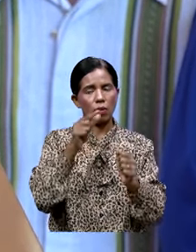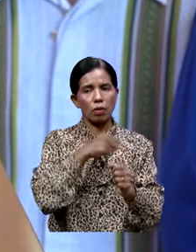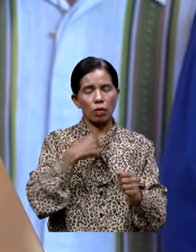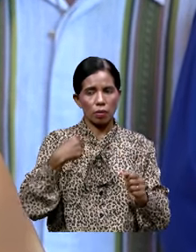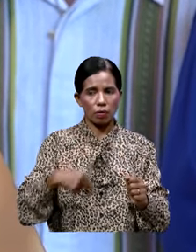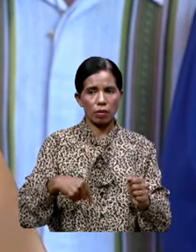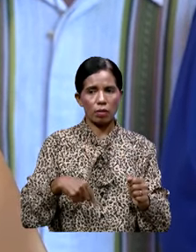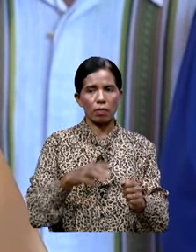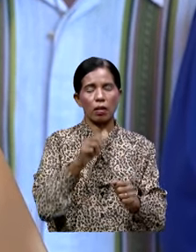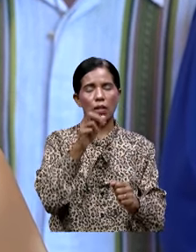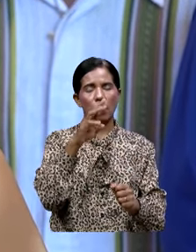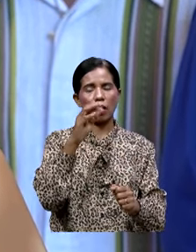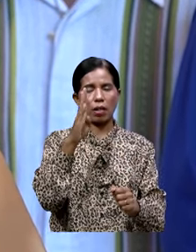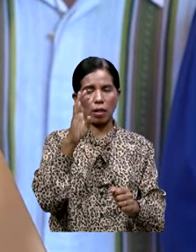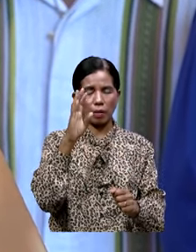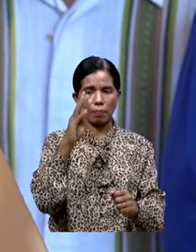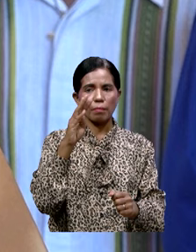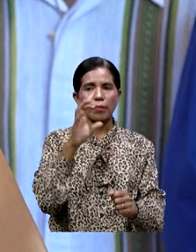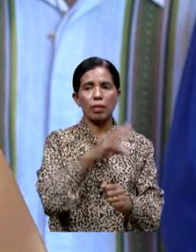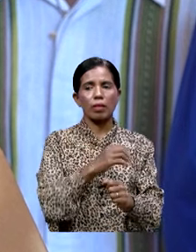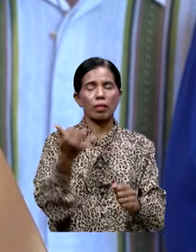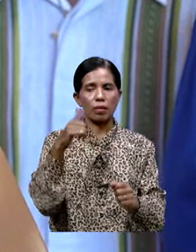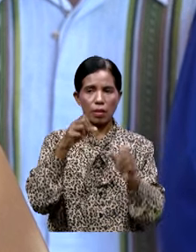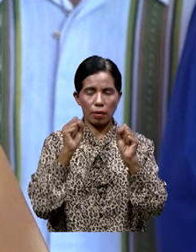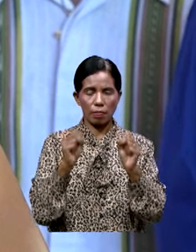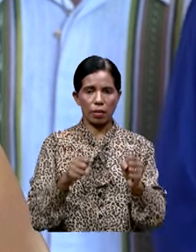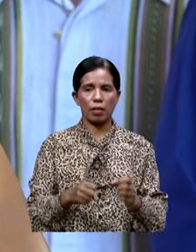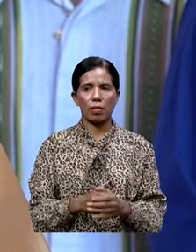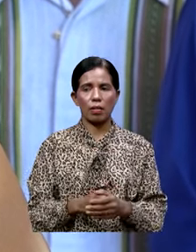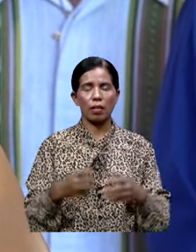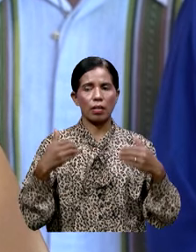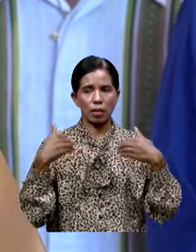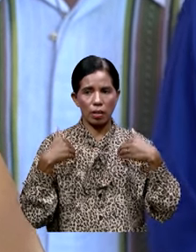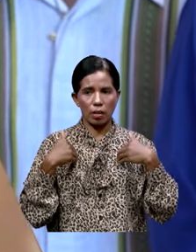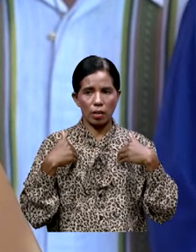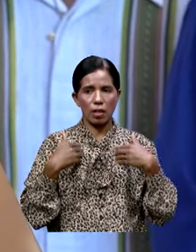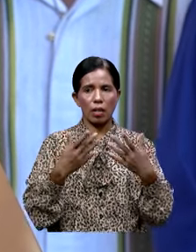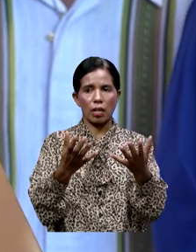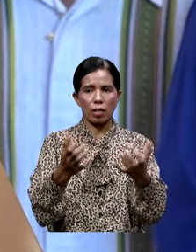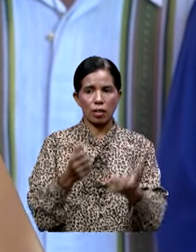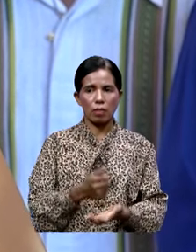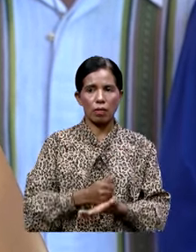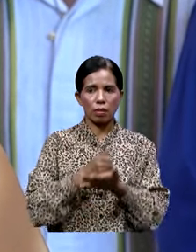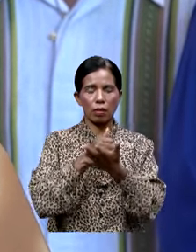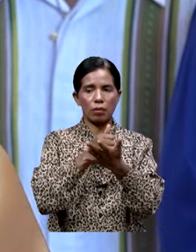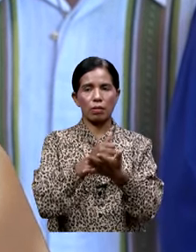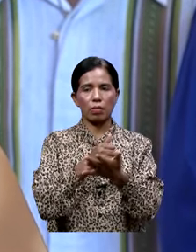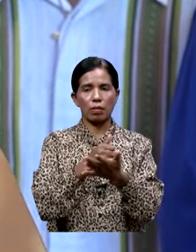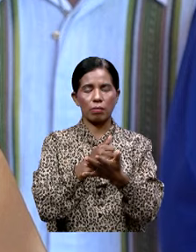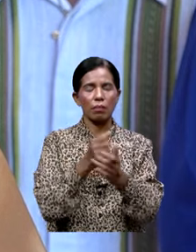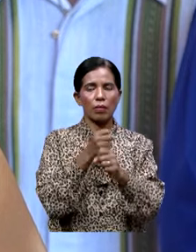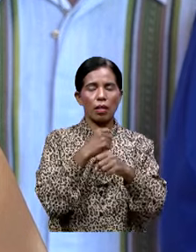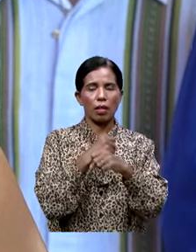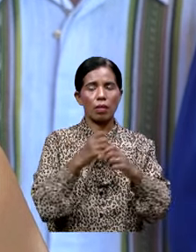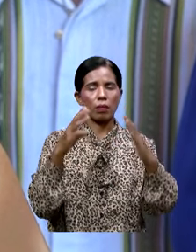União Emirado Árabe, o Qatar, cara que seria bela e a interesse a tua apoio à construção